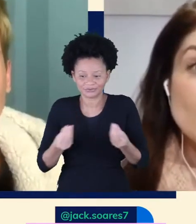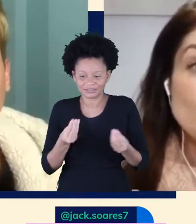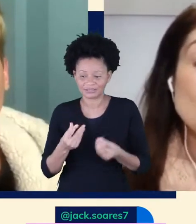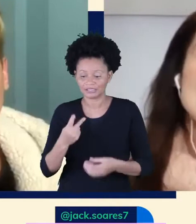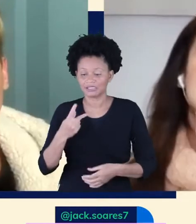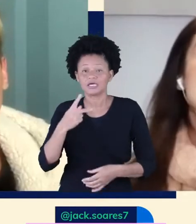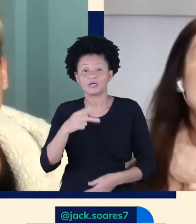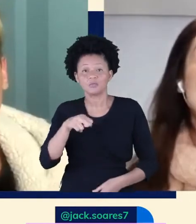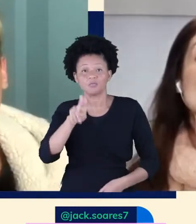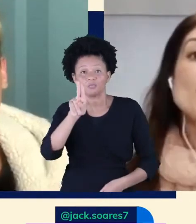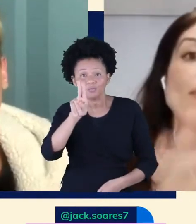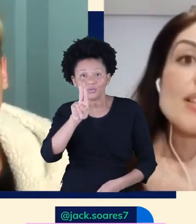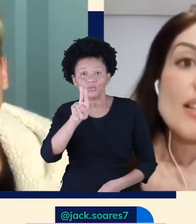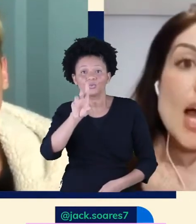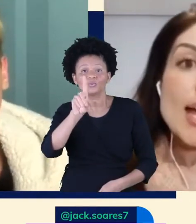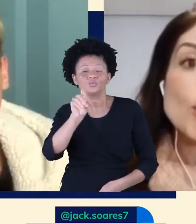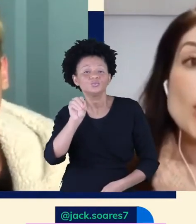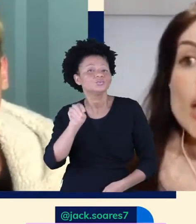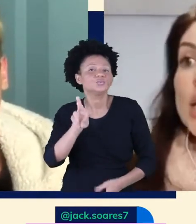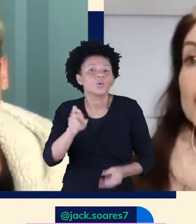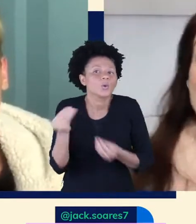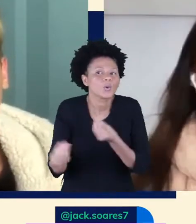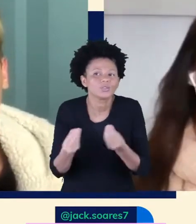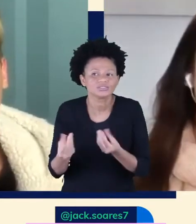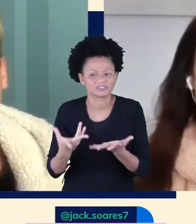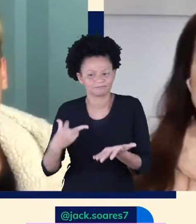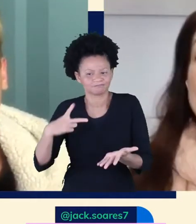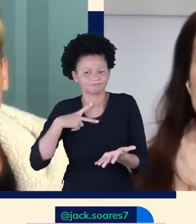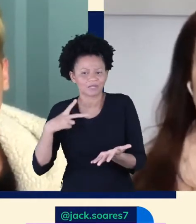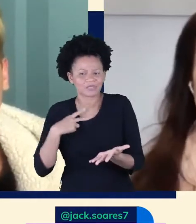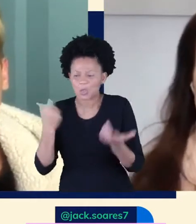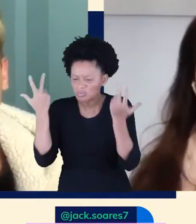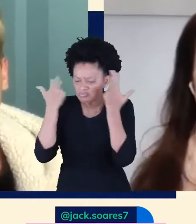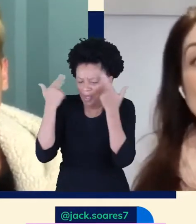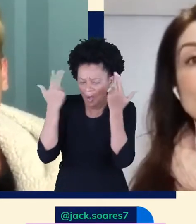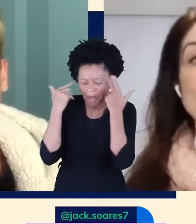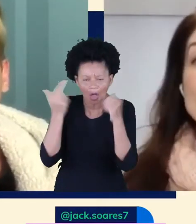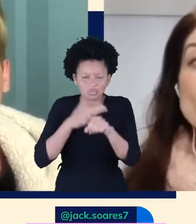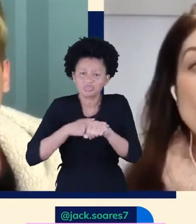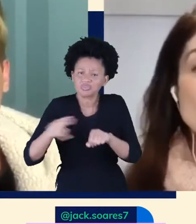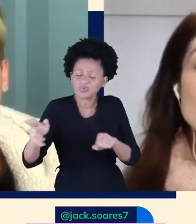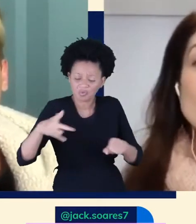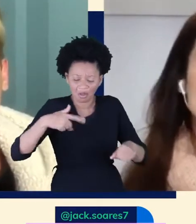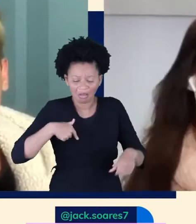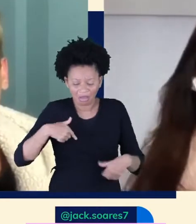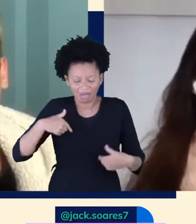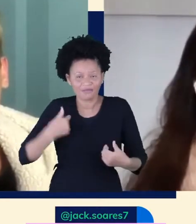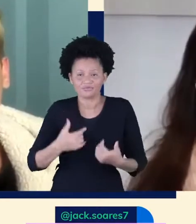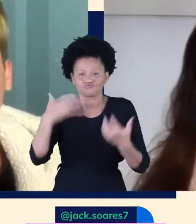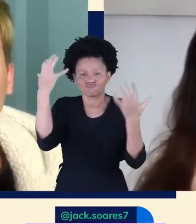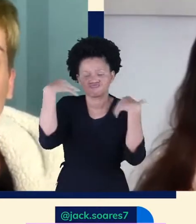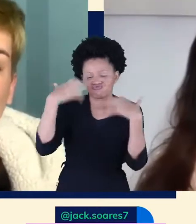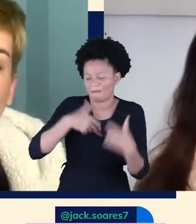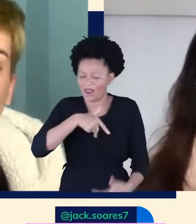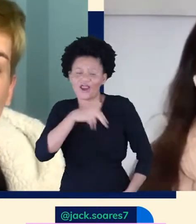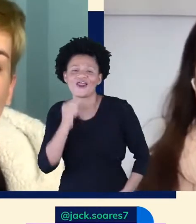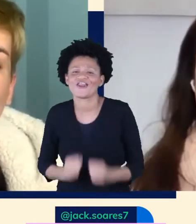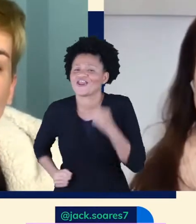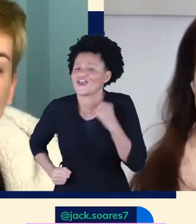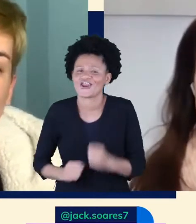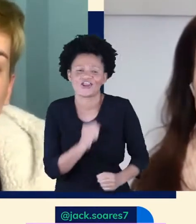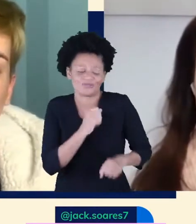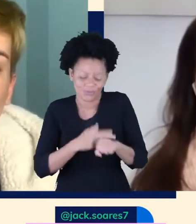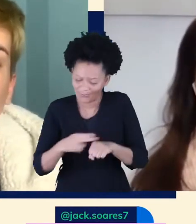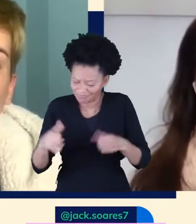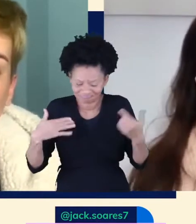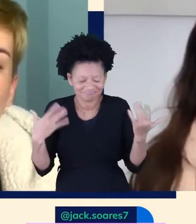6 anos, de privacidade. Então, para ela, tudo bem ficar peladona, ela não tem vergonha, às vezes ela sai correndo lá do banheiro e vem até a